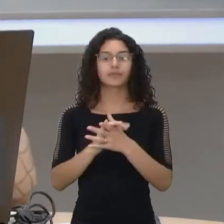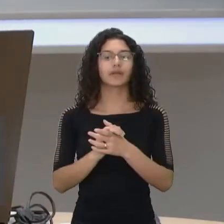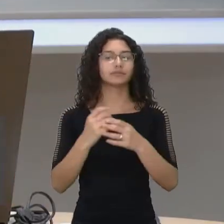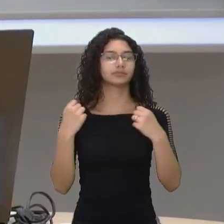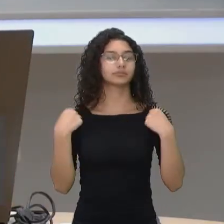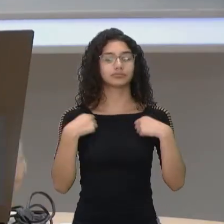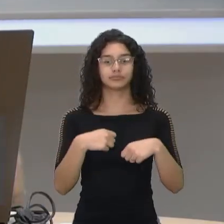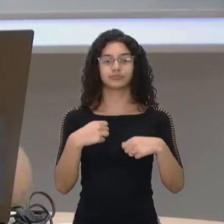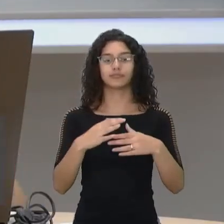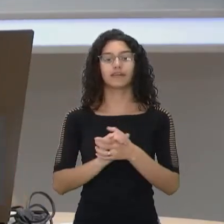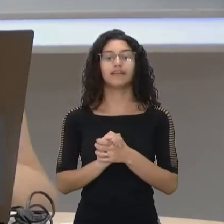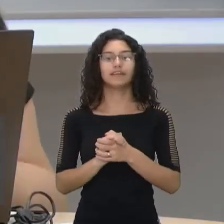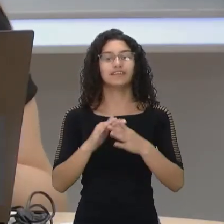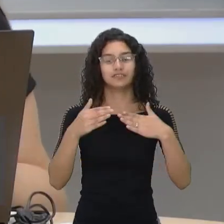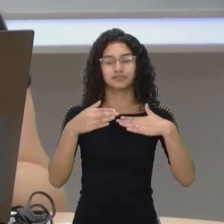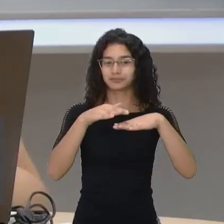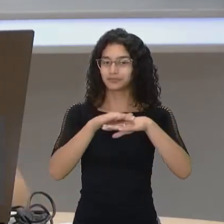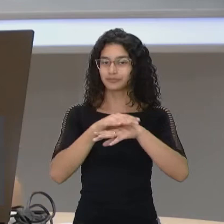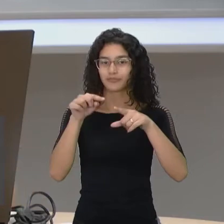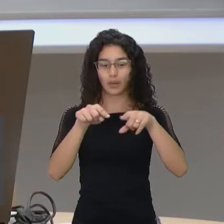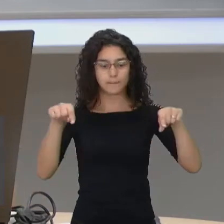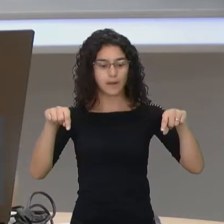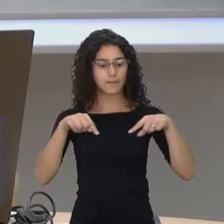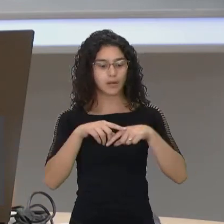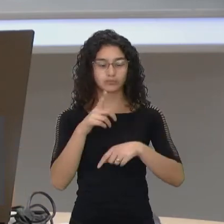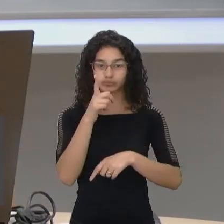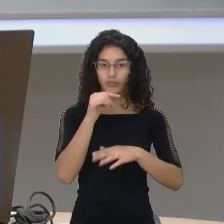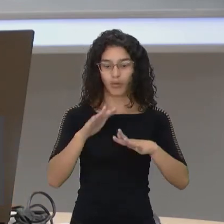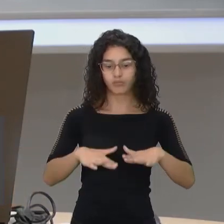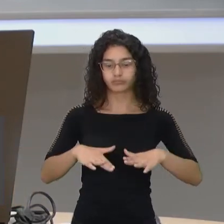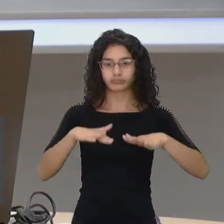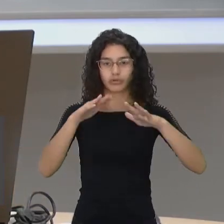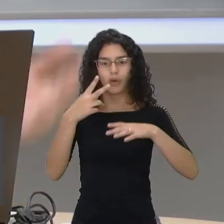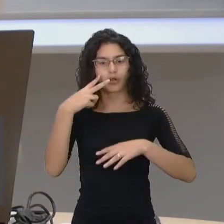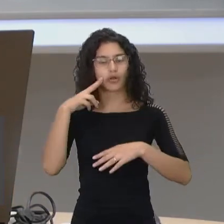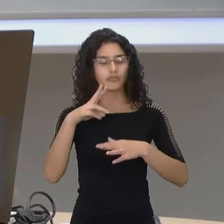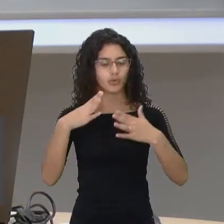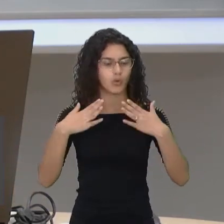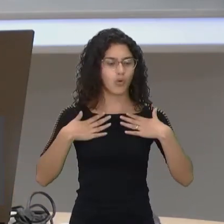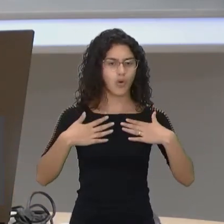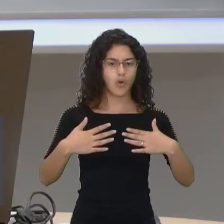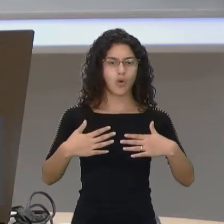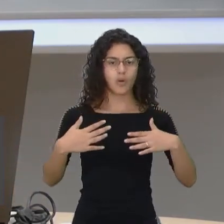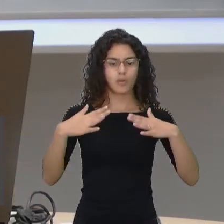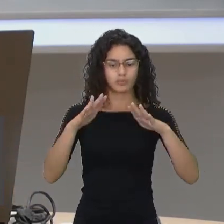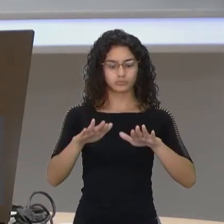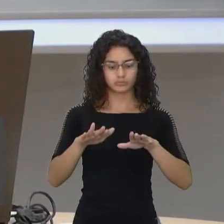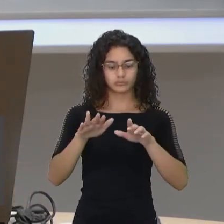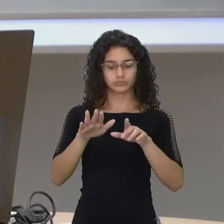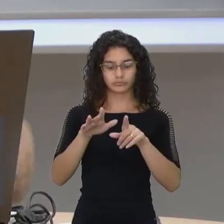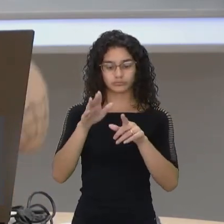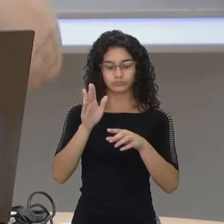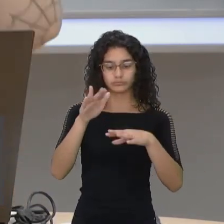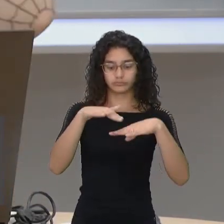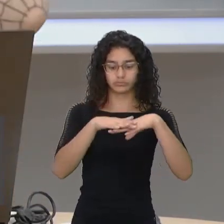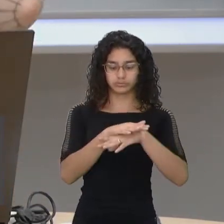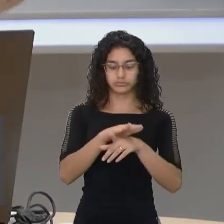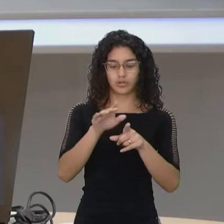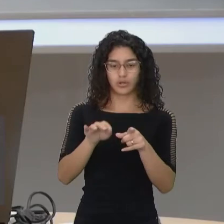peladão, né, entrando na banheira, e quando ele viu que o corpo dele deslocou uma certa quantidade de água para fora, ele